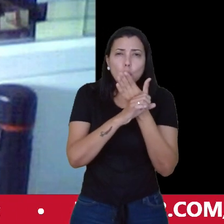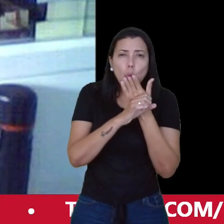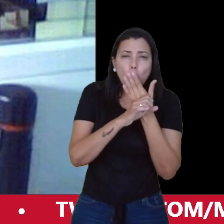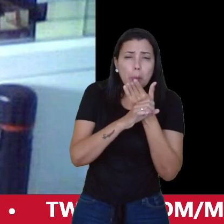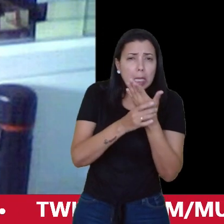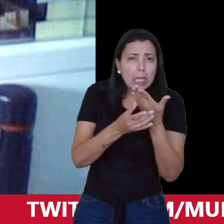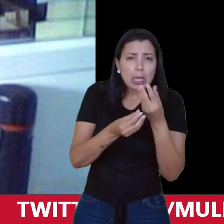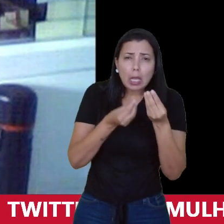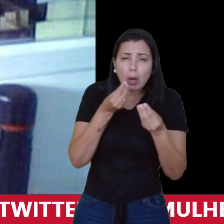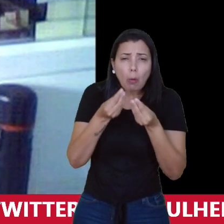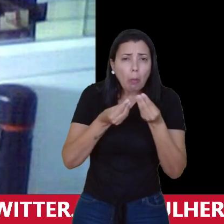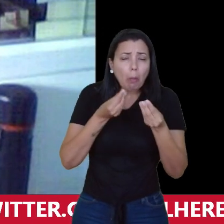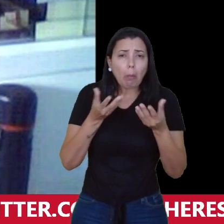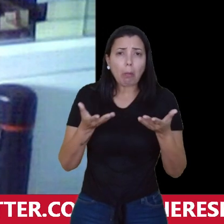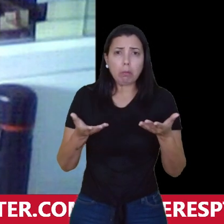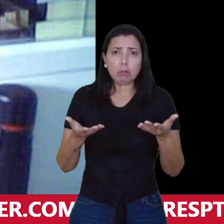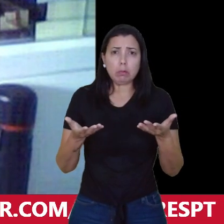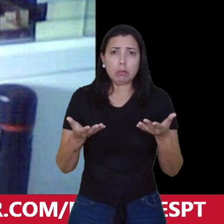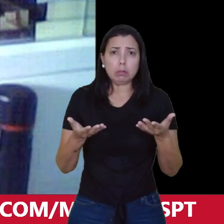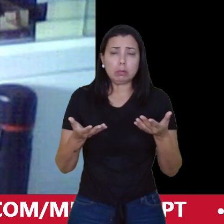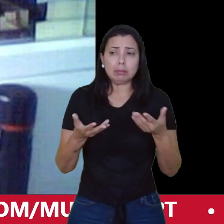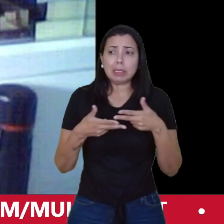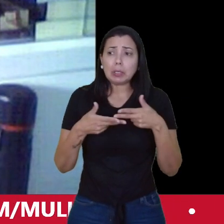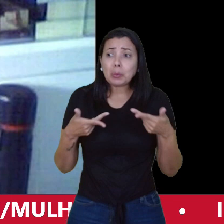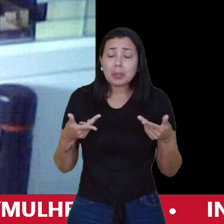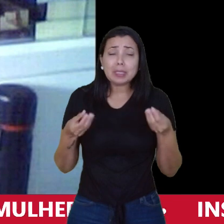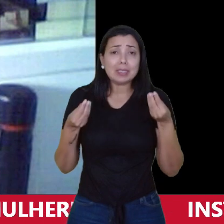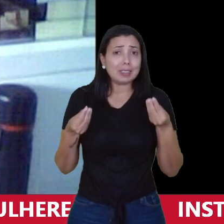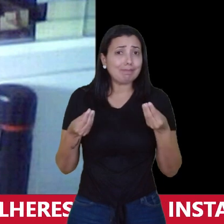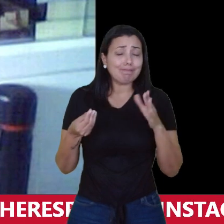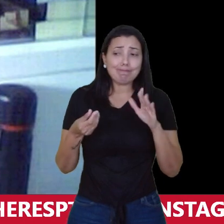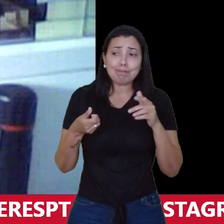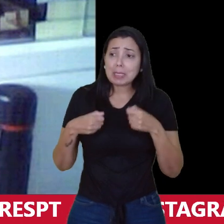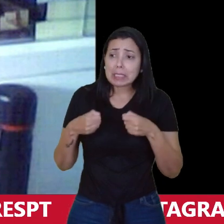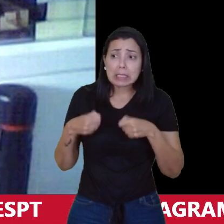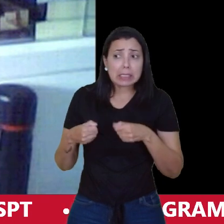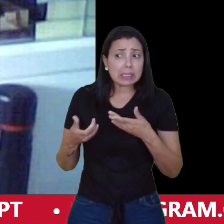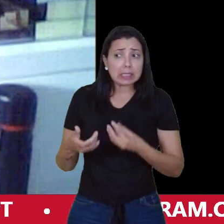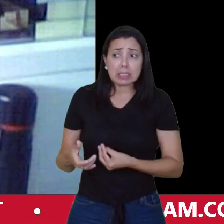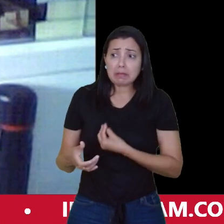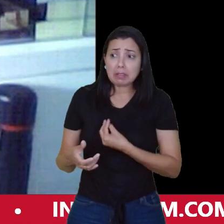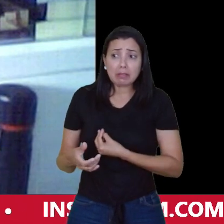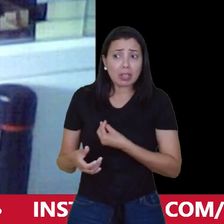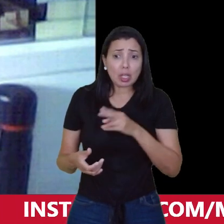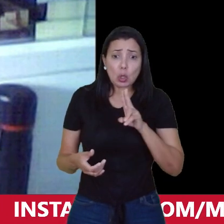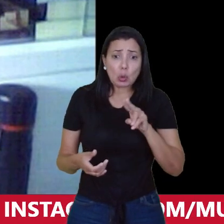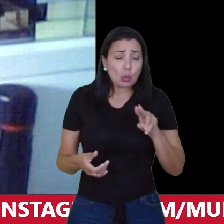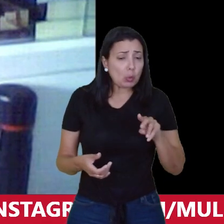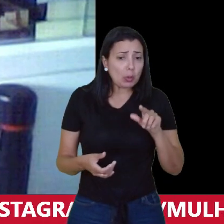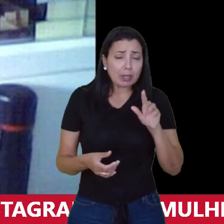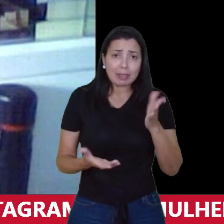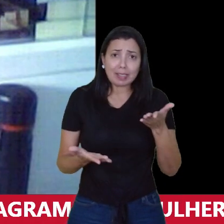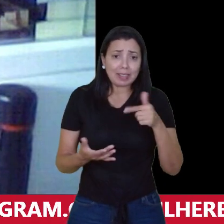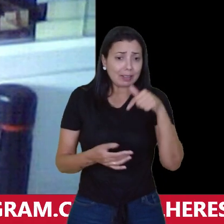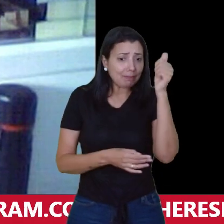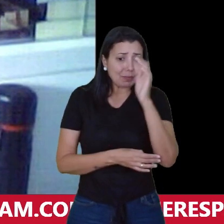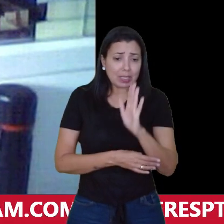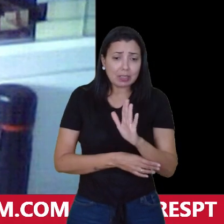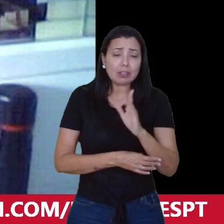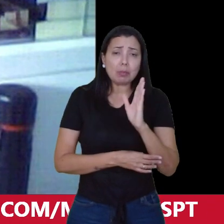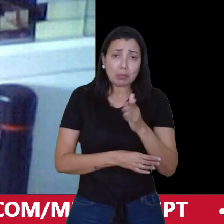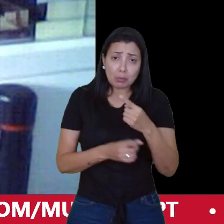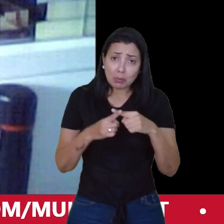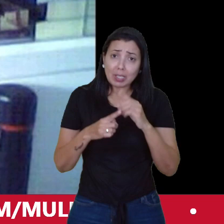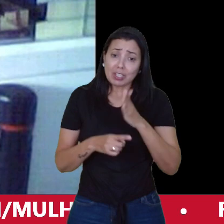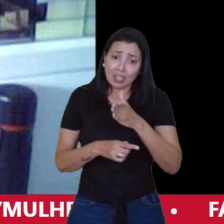se alimentar, é algo que nós não precisaríamos ter vivido outra vez no Brasil. Nós tínhamos saído